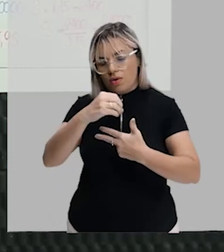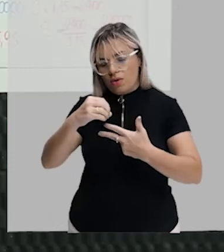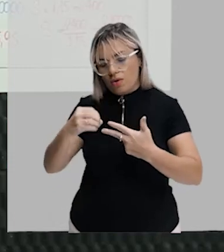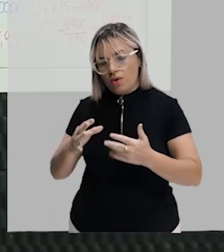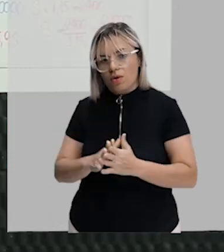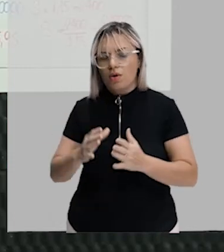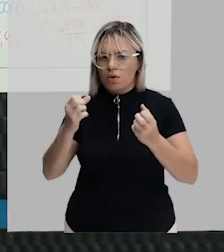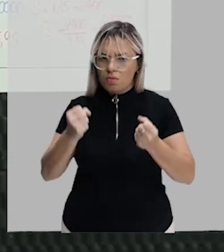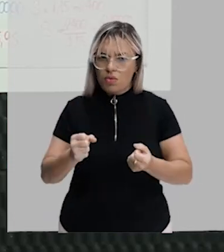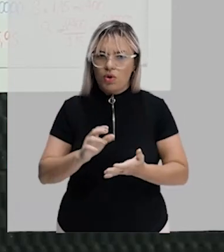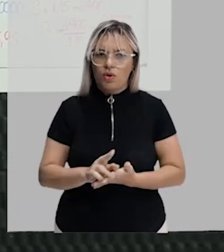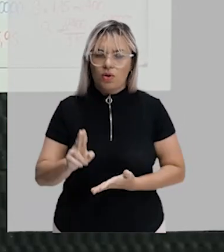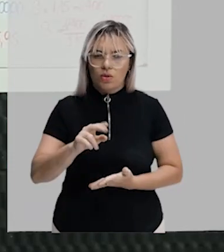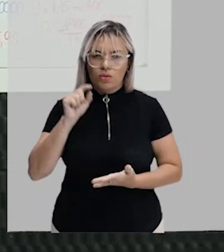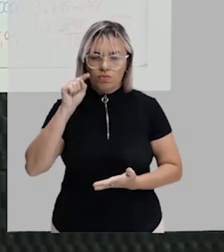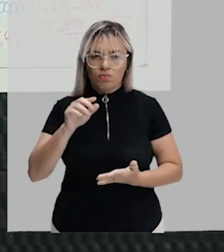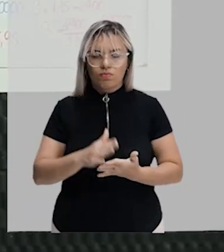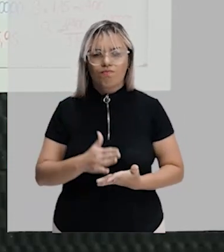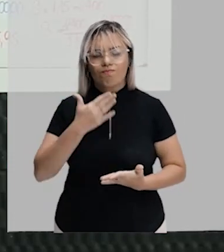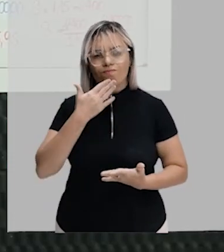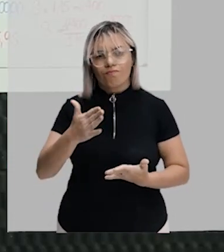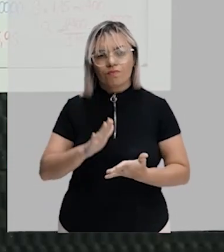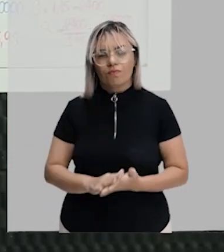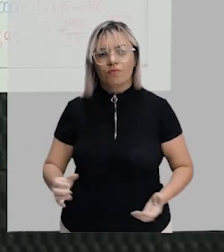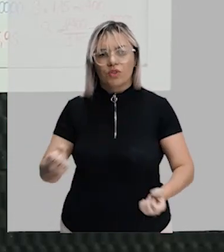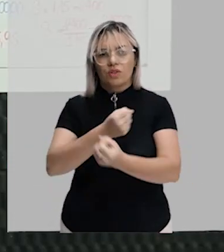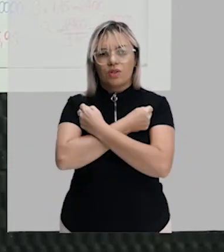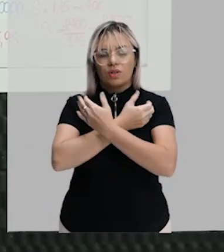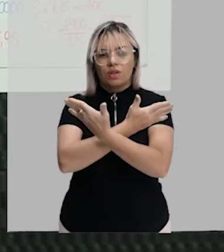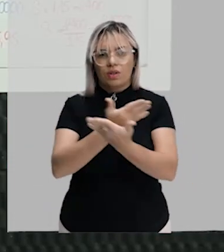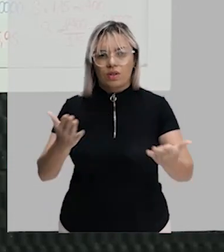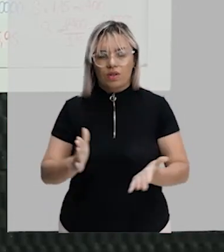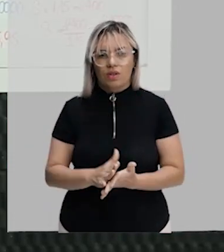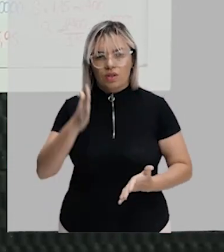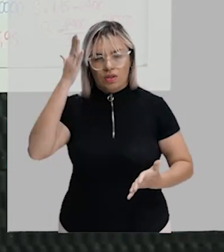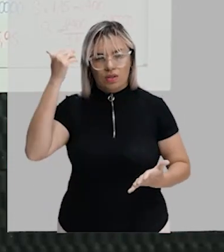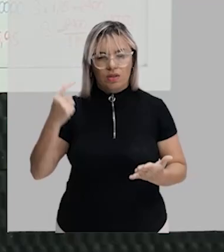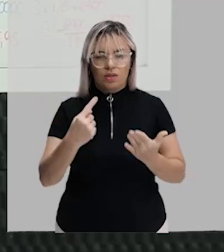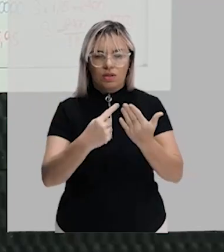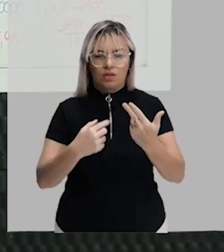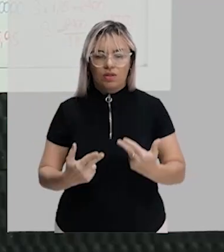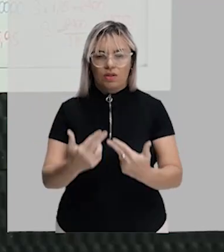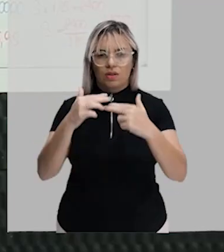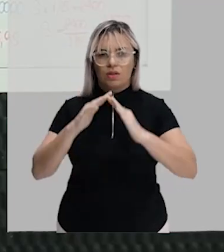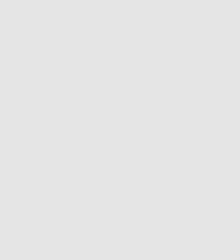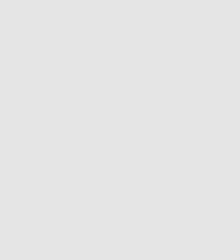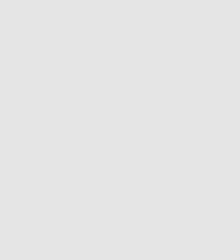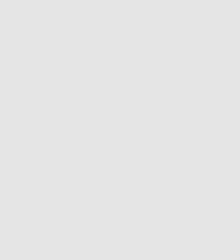pode cobrar isso, tá? Um abraço a todos. Já sabe, hashtag Fica em Casa Aprendendo.